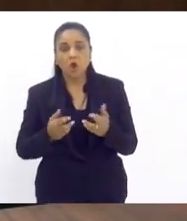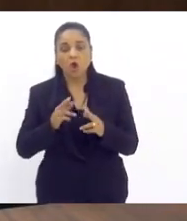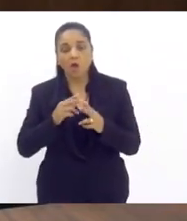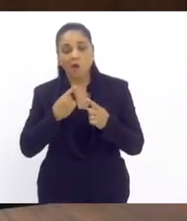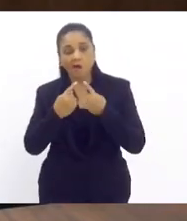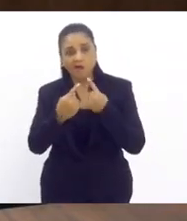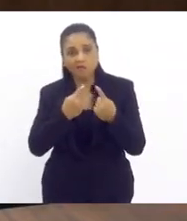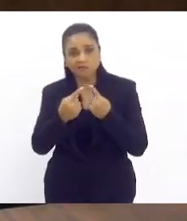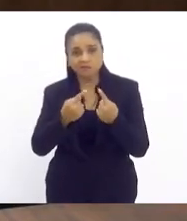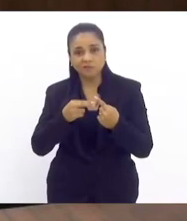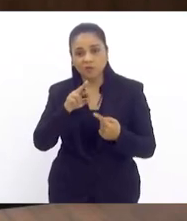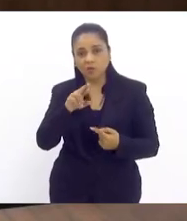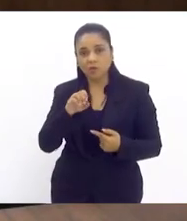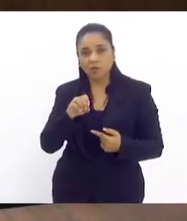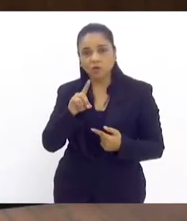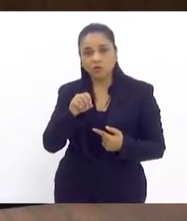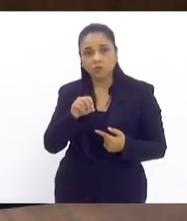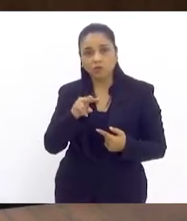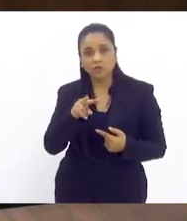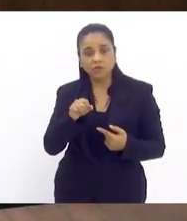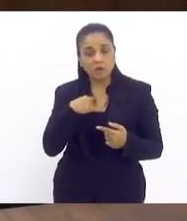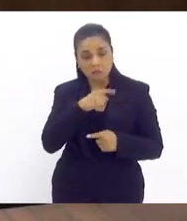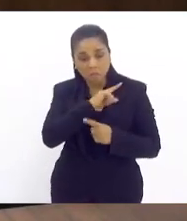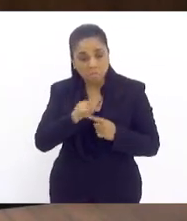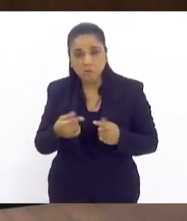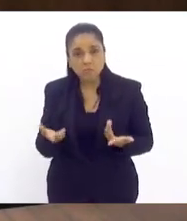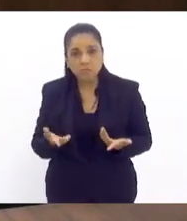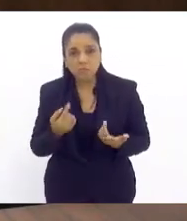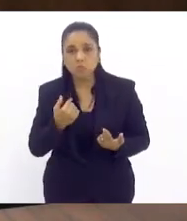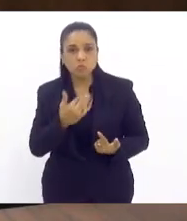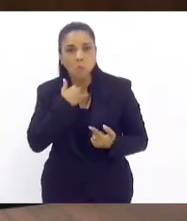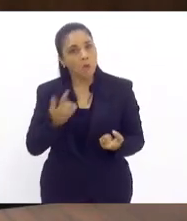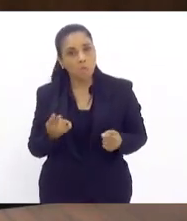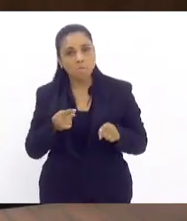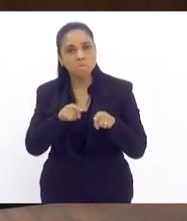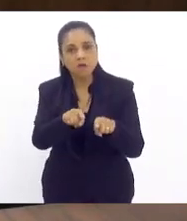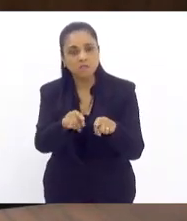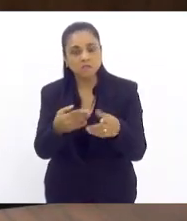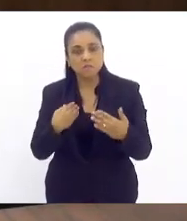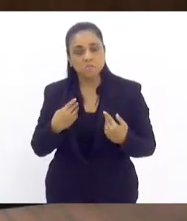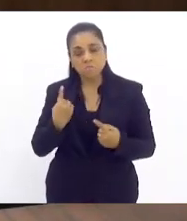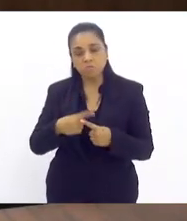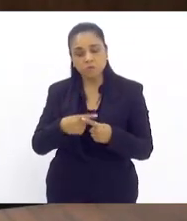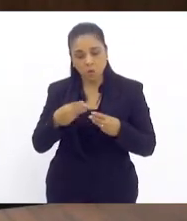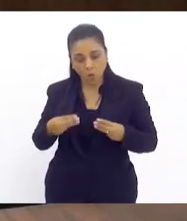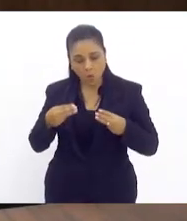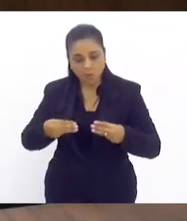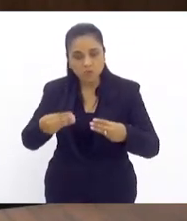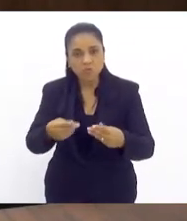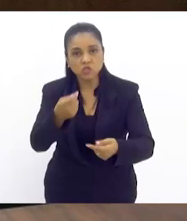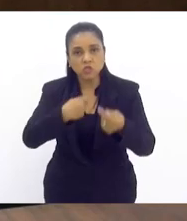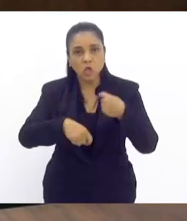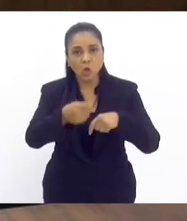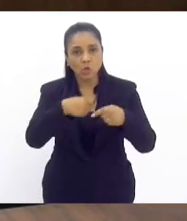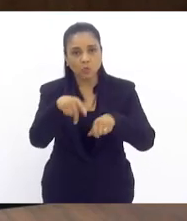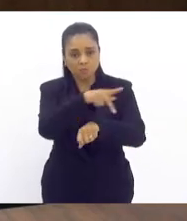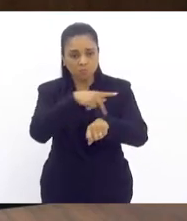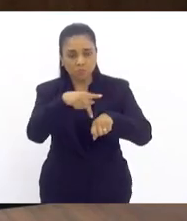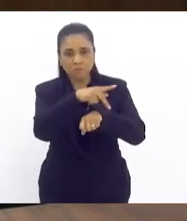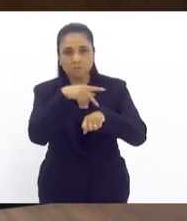do Rio de Janeiro hoje ele se encontra proibido de fazer, porque o ministro da Economia do nosso país,